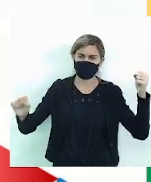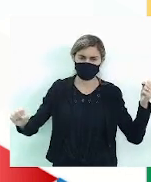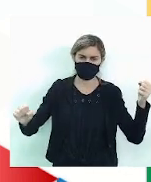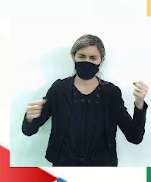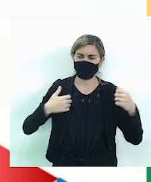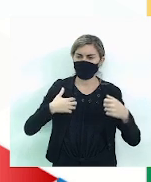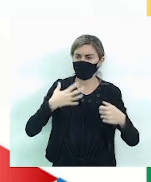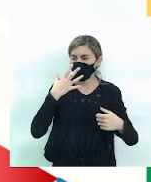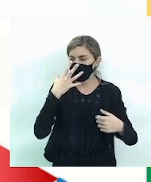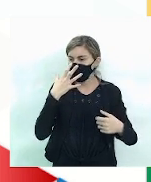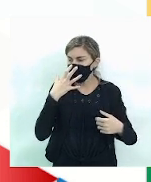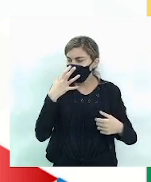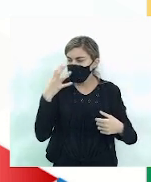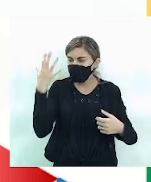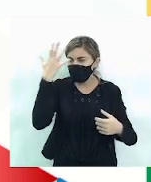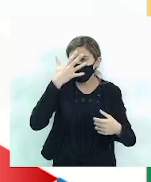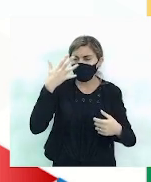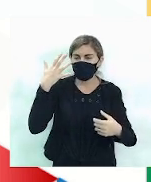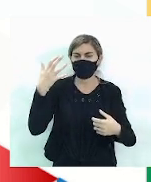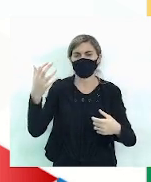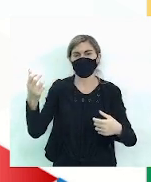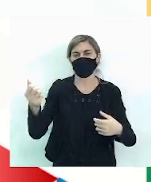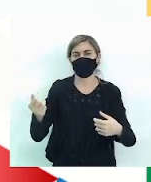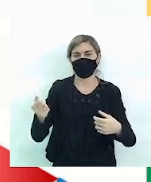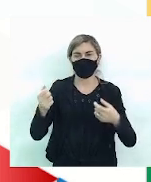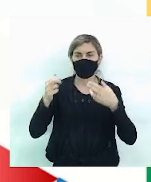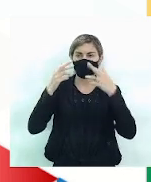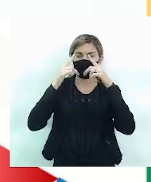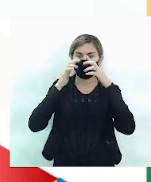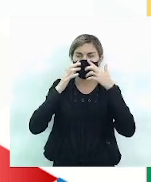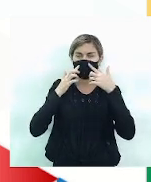me levou a um delírio feito um colírio,